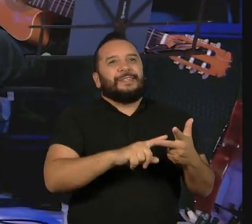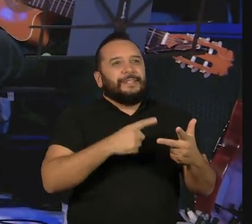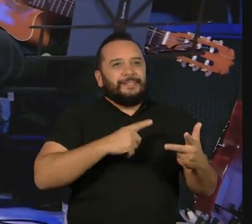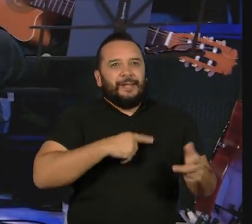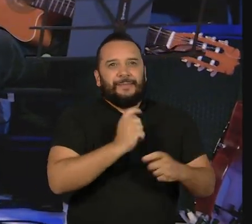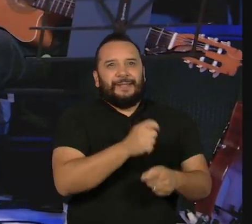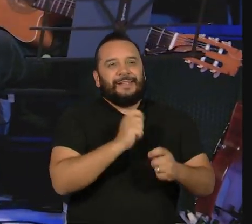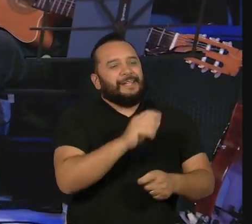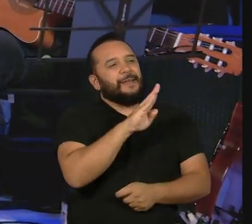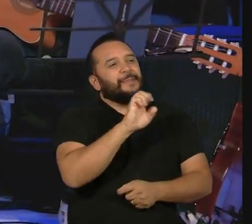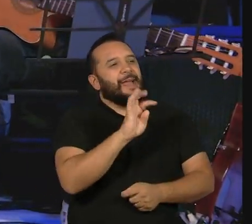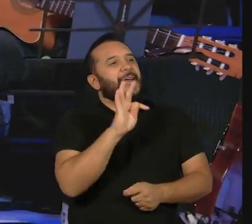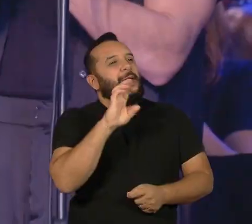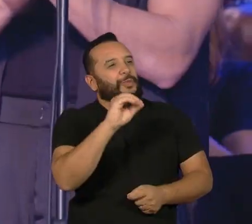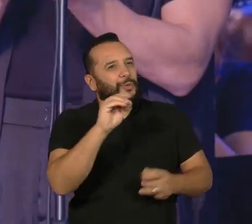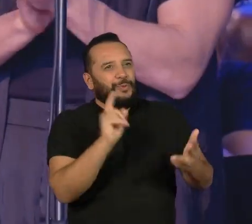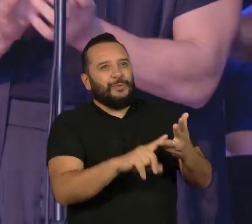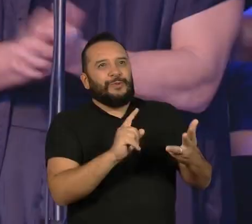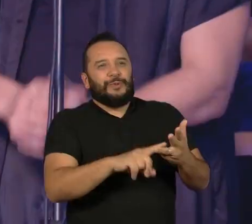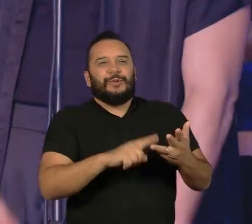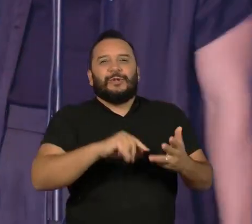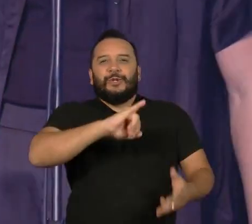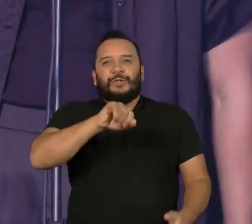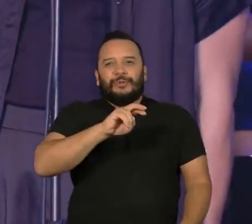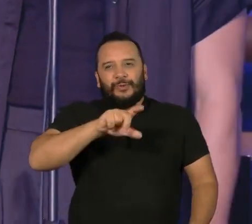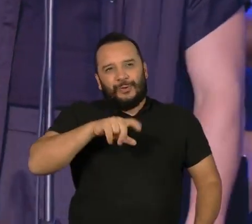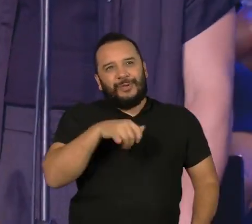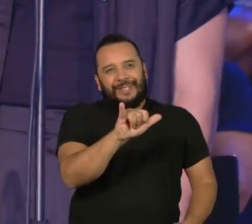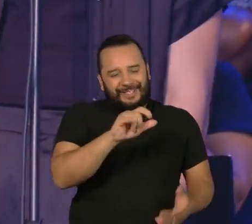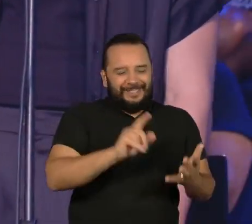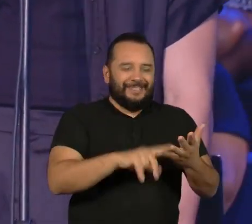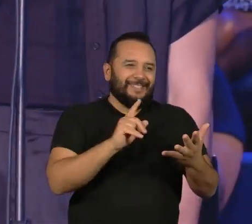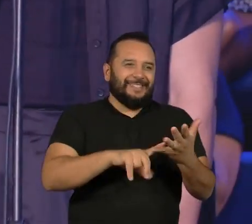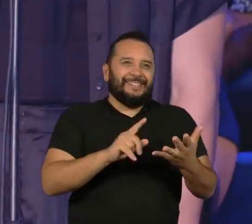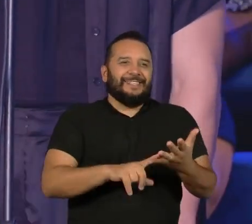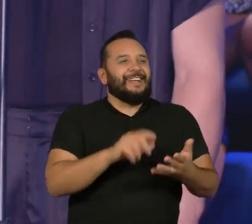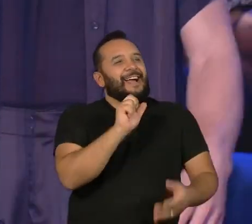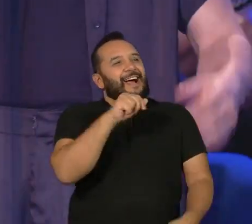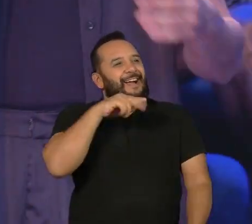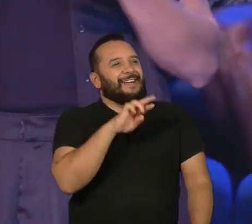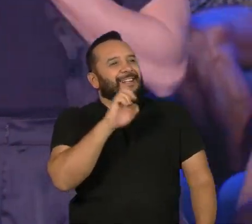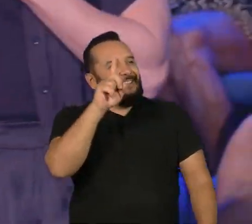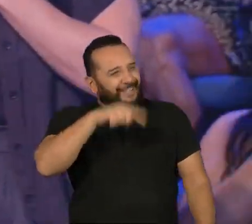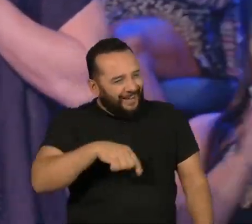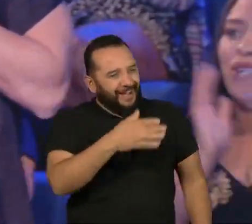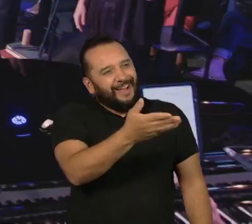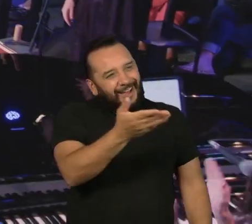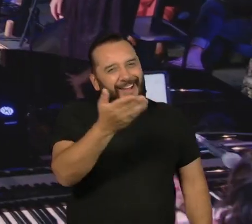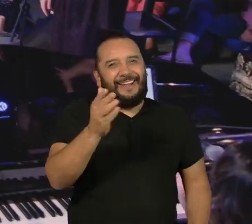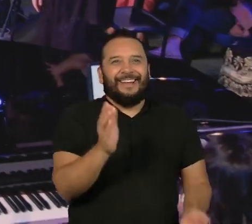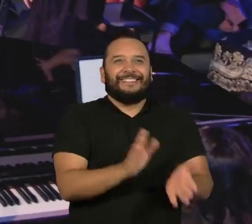bateria Beto Bonfim, Julie, André Torquato,